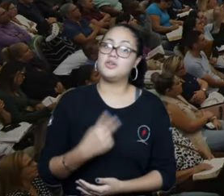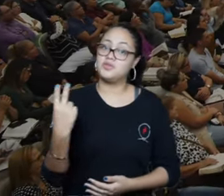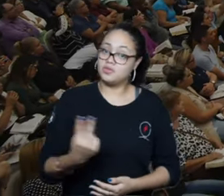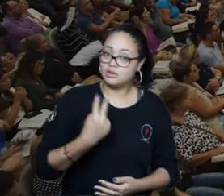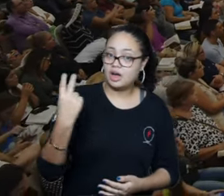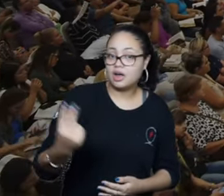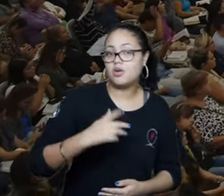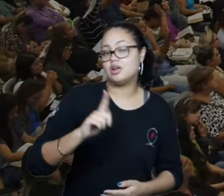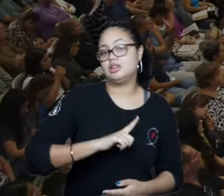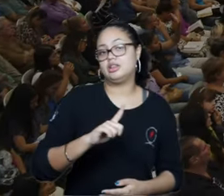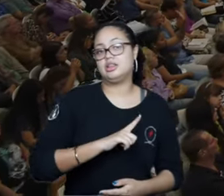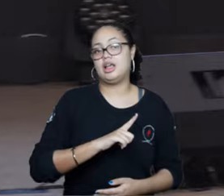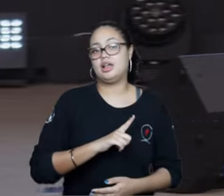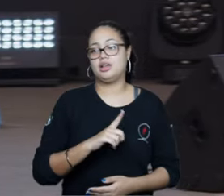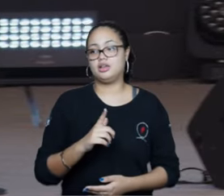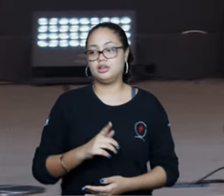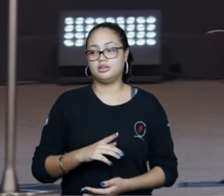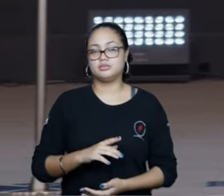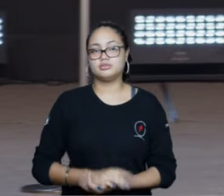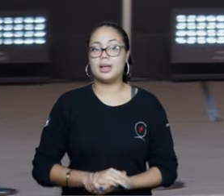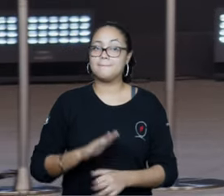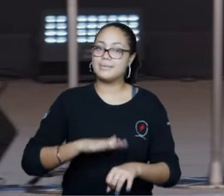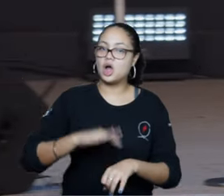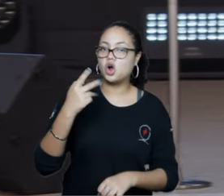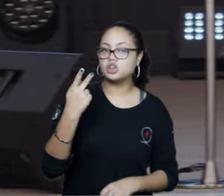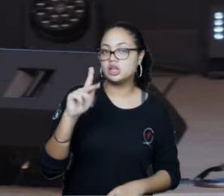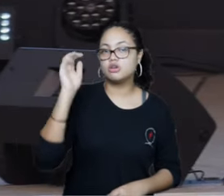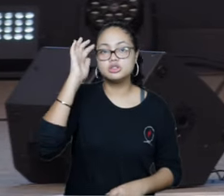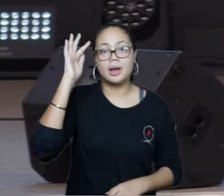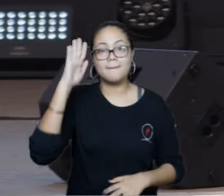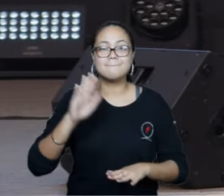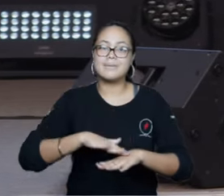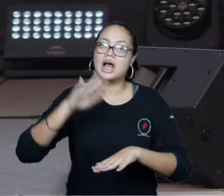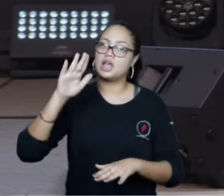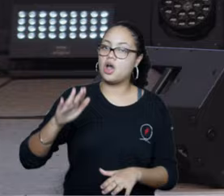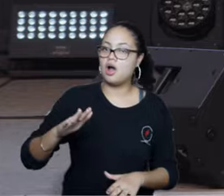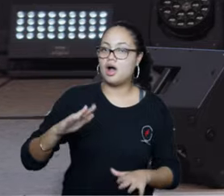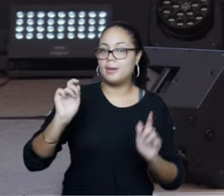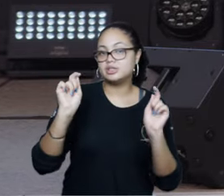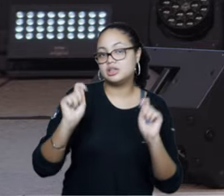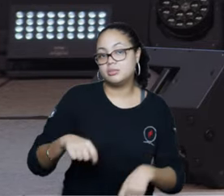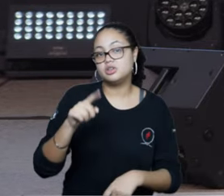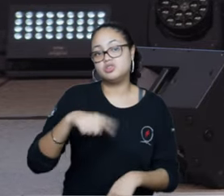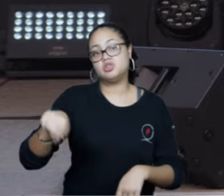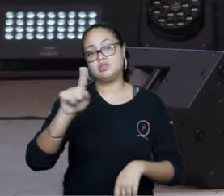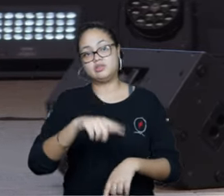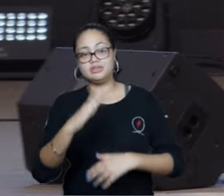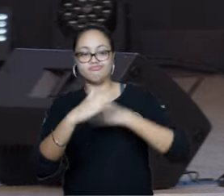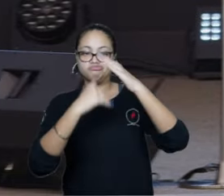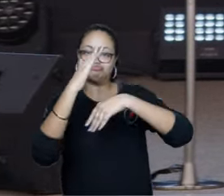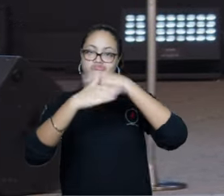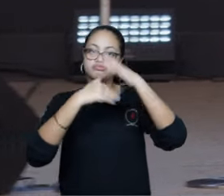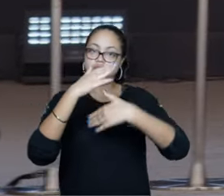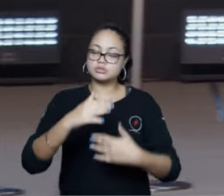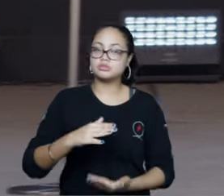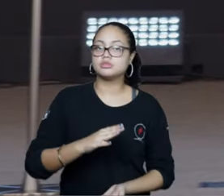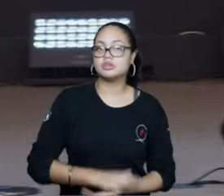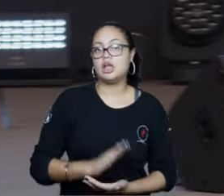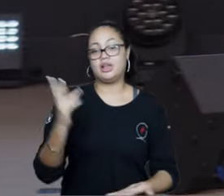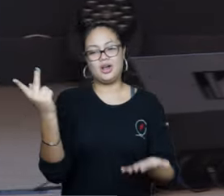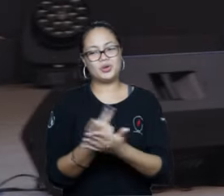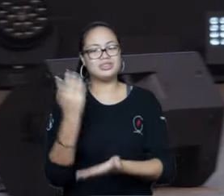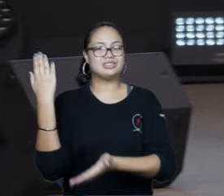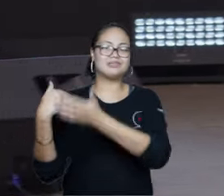coisa quanto maior o teu sonho o maior é a possibilidade de desenvolver o teu potencial o que aconteceu